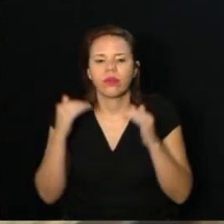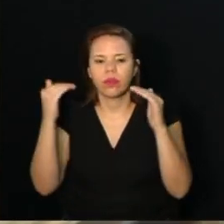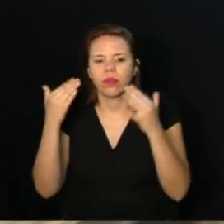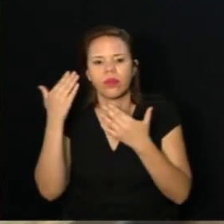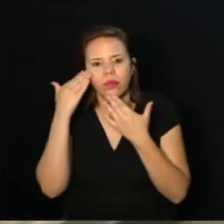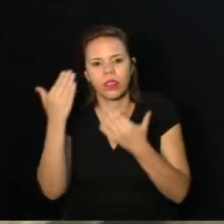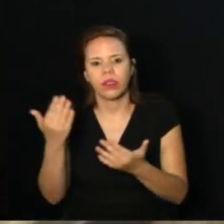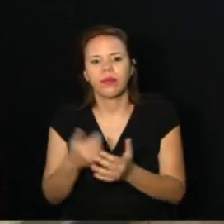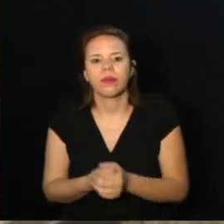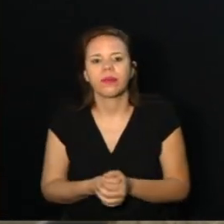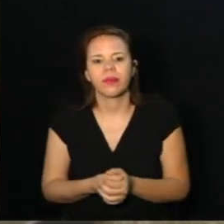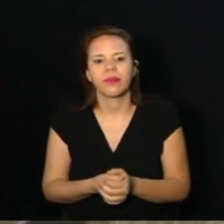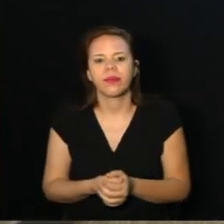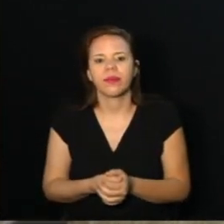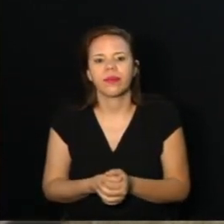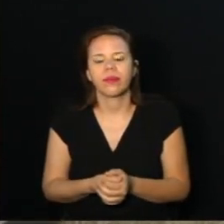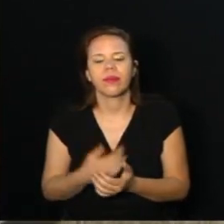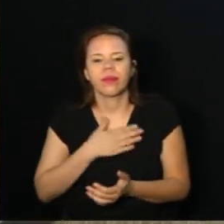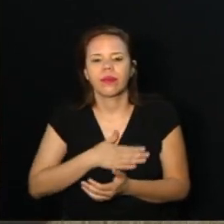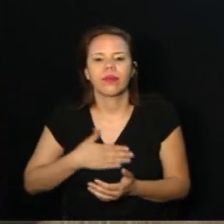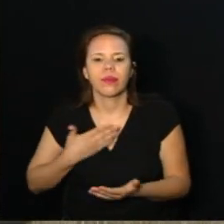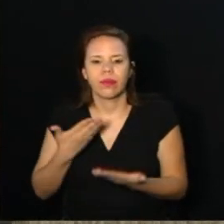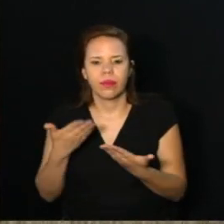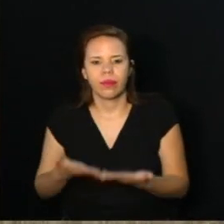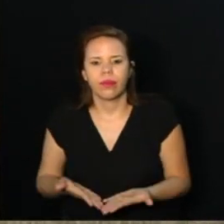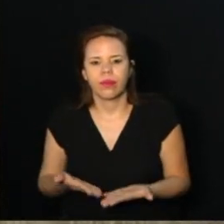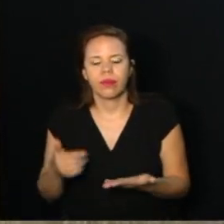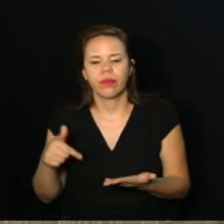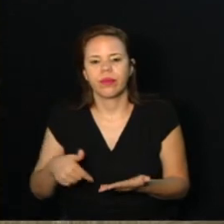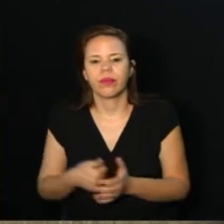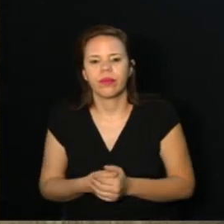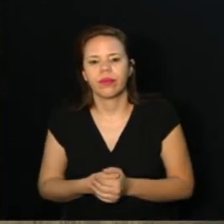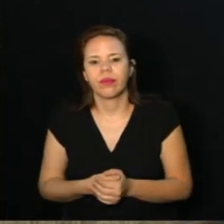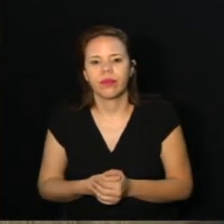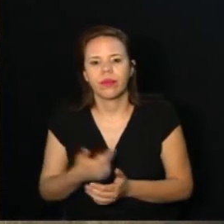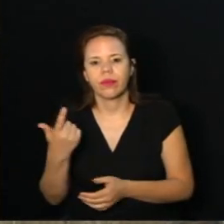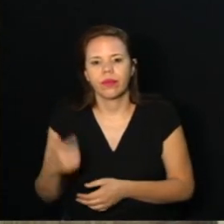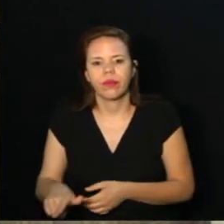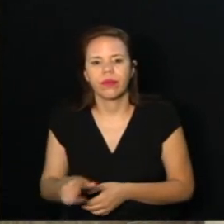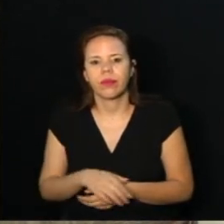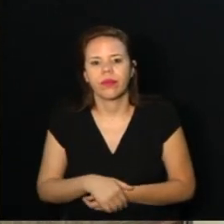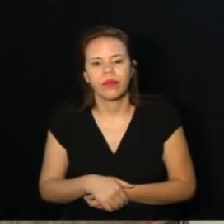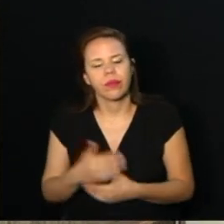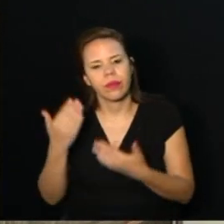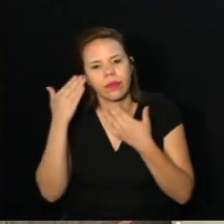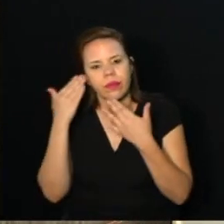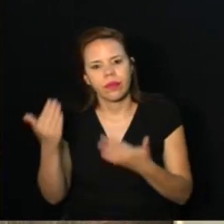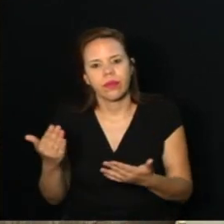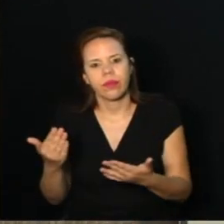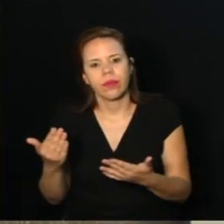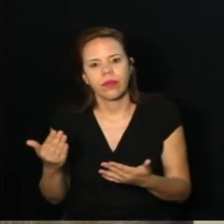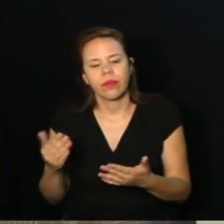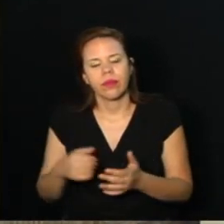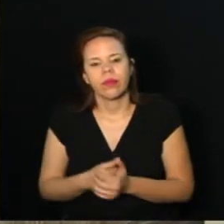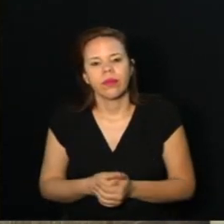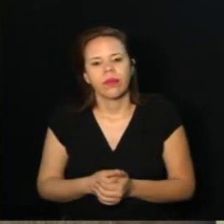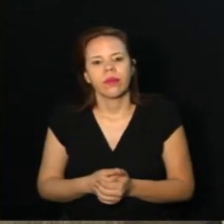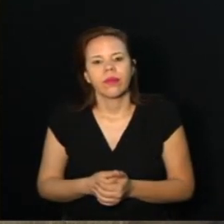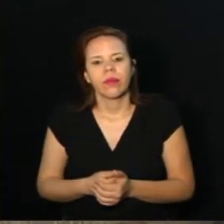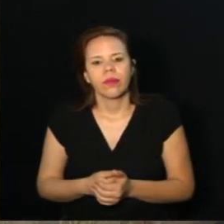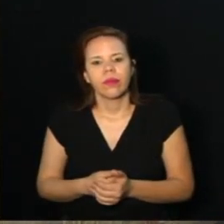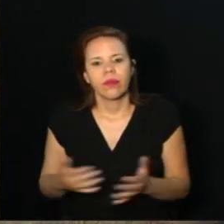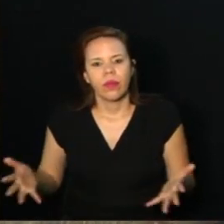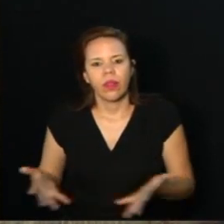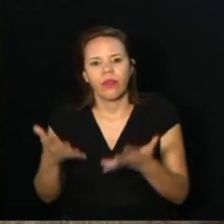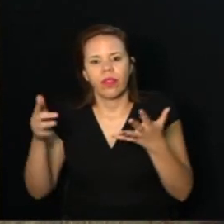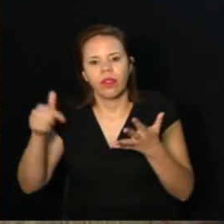obrigada. Muito obrigado, o prazer foi meu de estar aqui. Mais uma vez, obrigada pelo